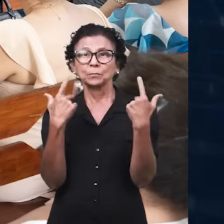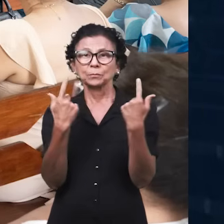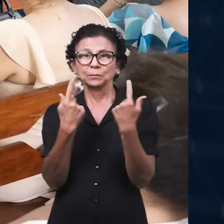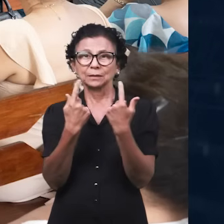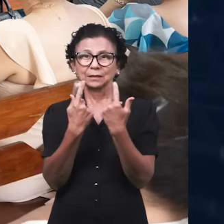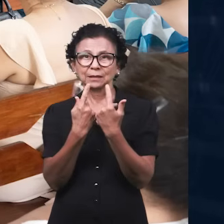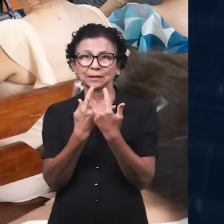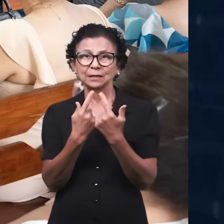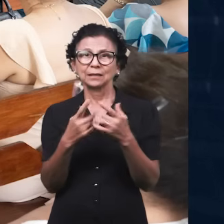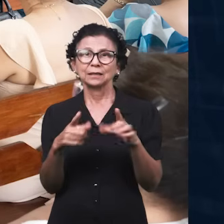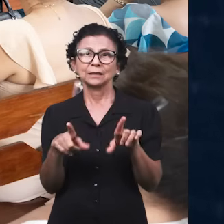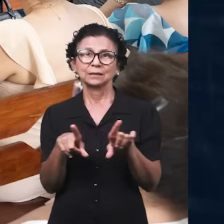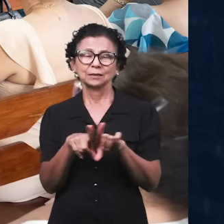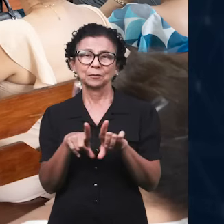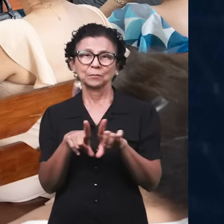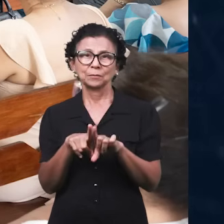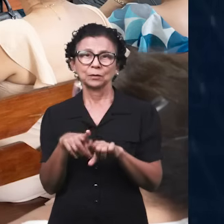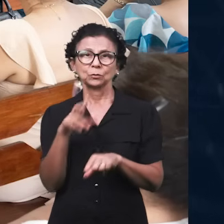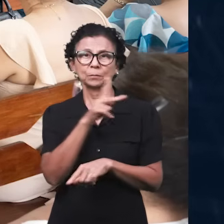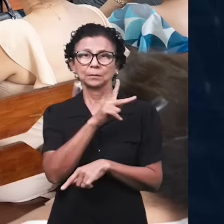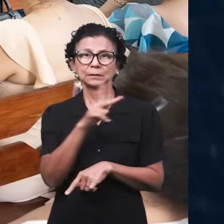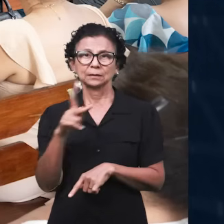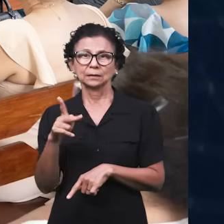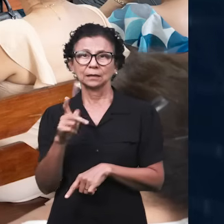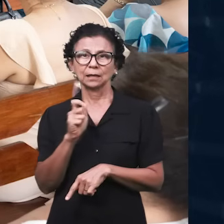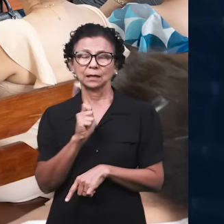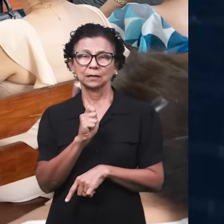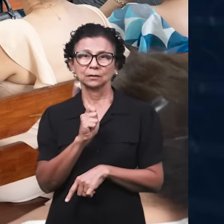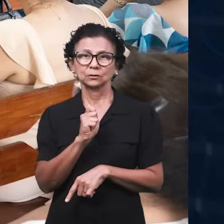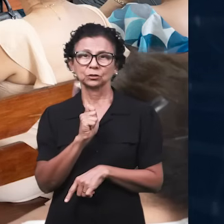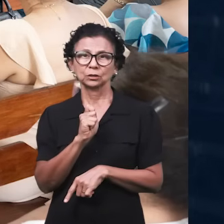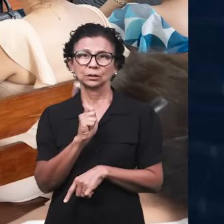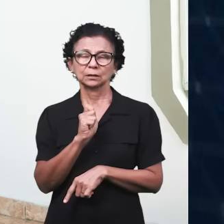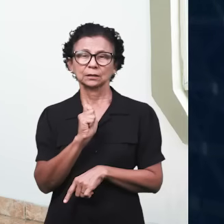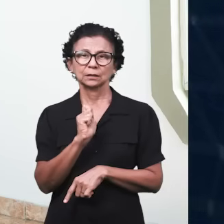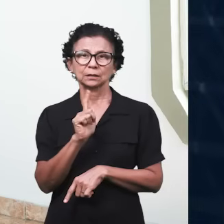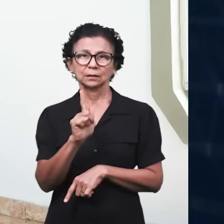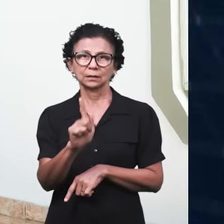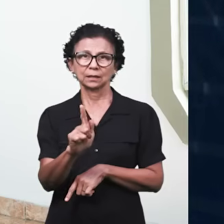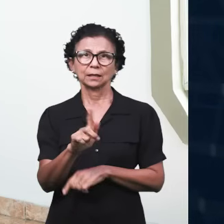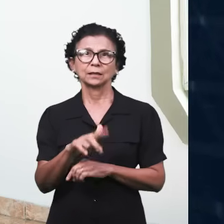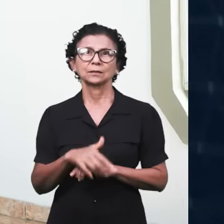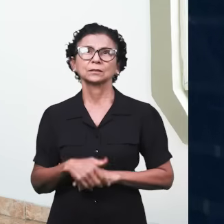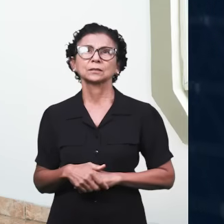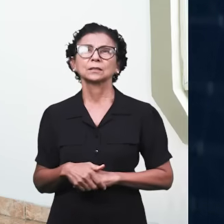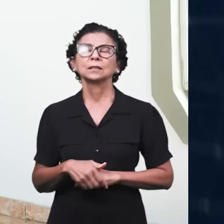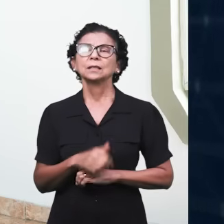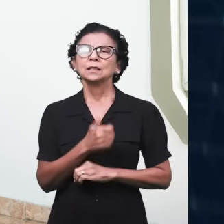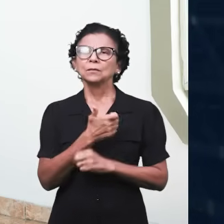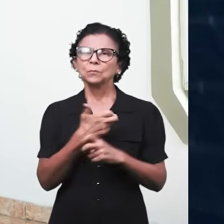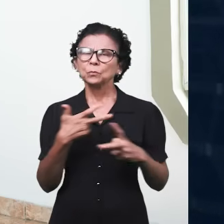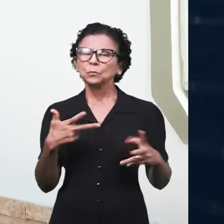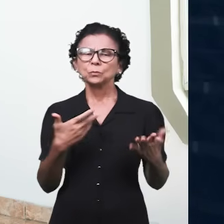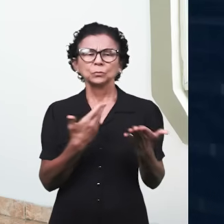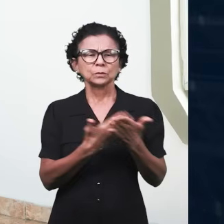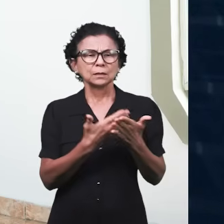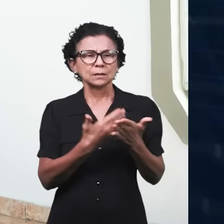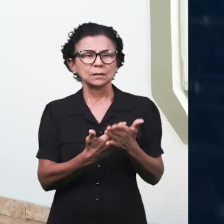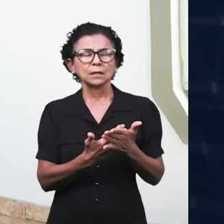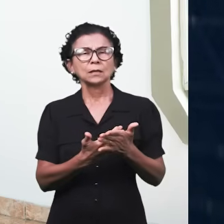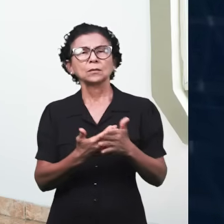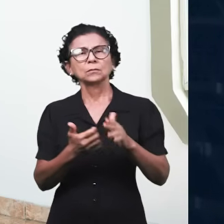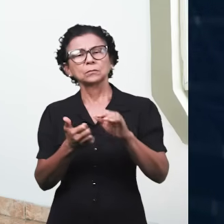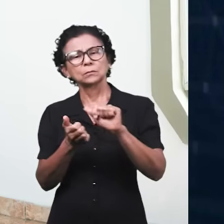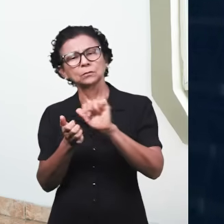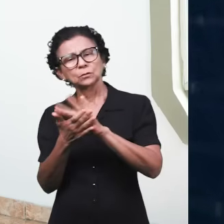pastor Alexandre Gueiros. As atividades incluíram cultos, aulas ministeriais e momentos de louvor, nos